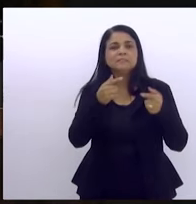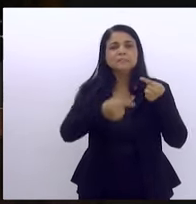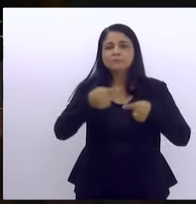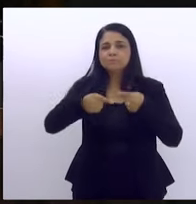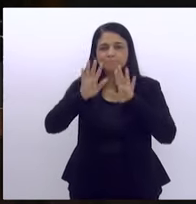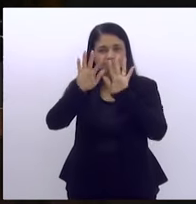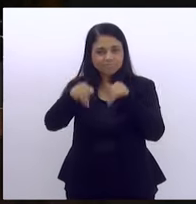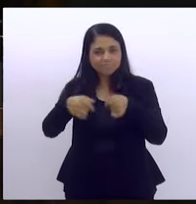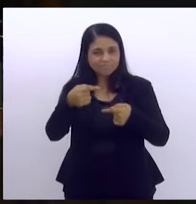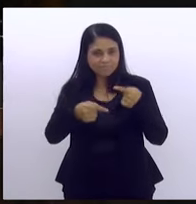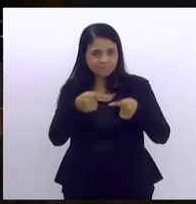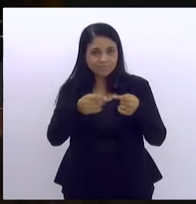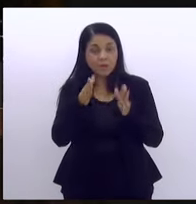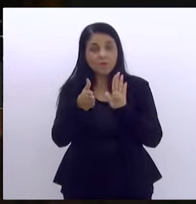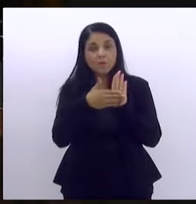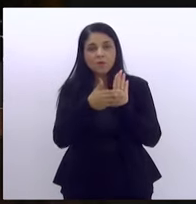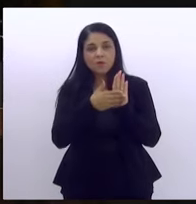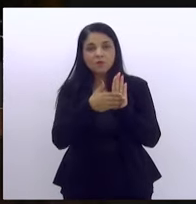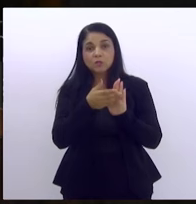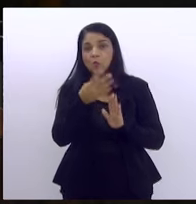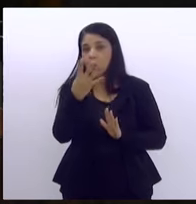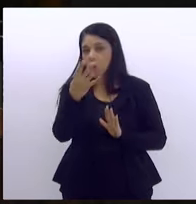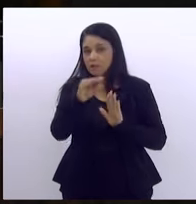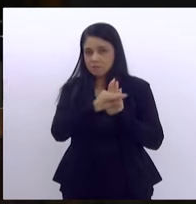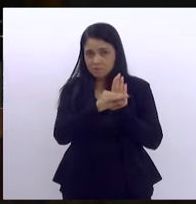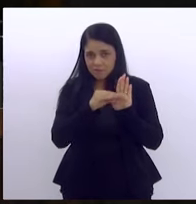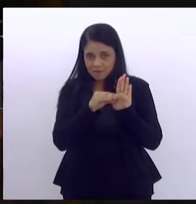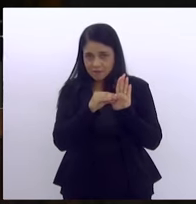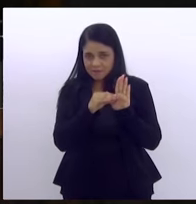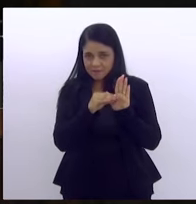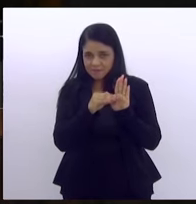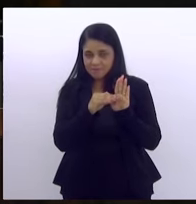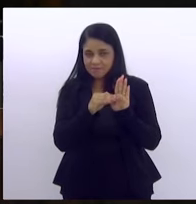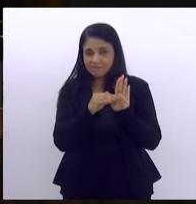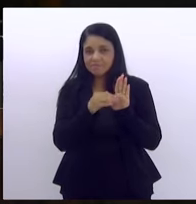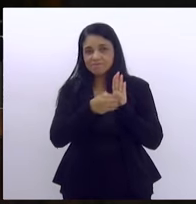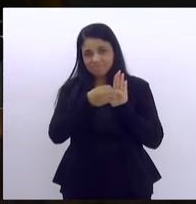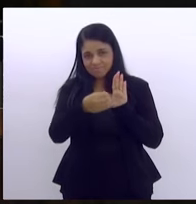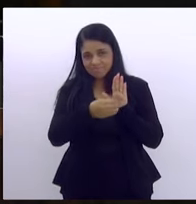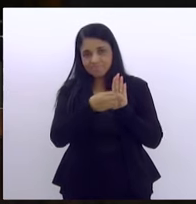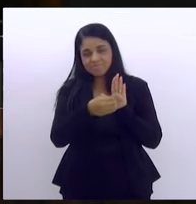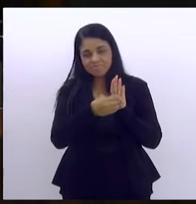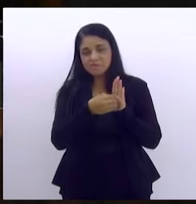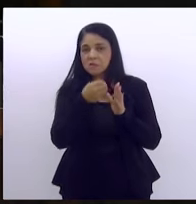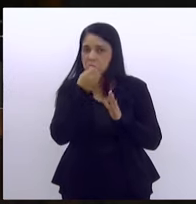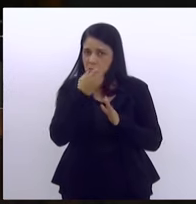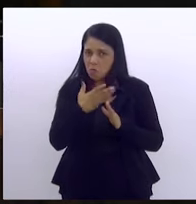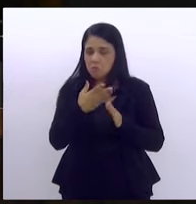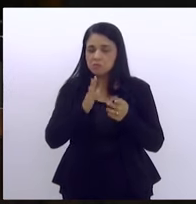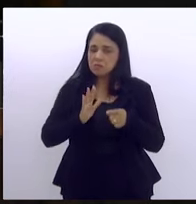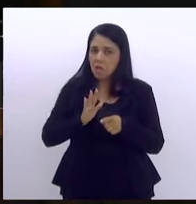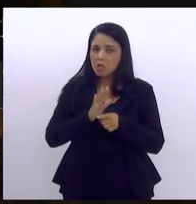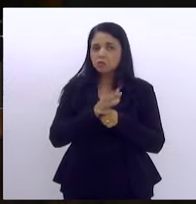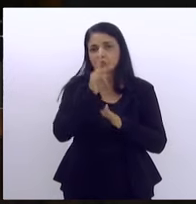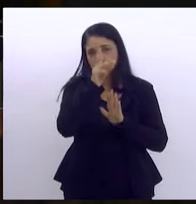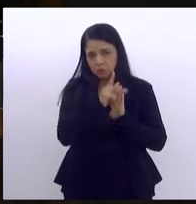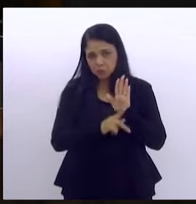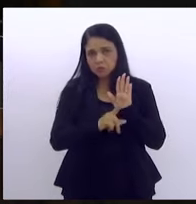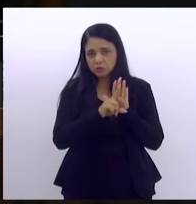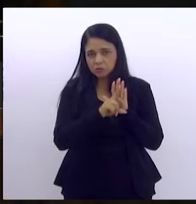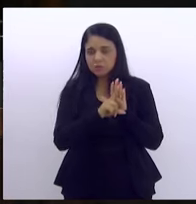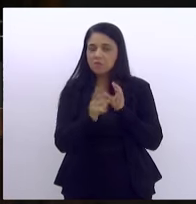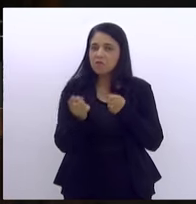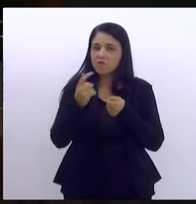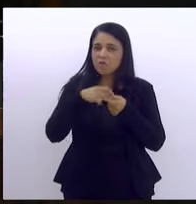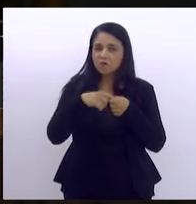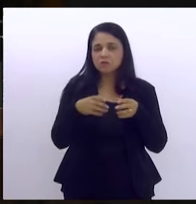discutir, encerrar a discussão, a presente proposta recebeu 4 emendas, as emendas boas, que todas contribuem com o projeto, e